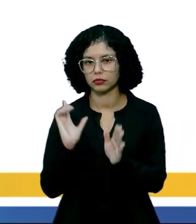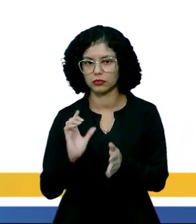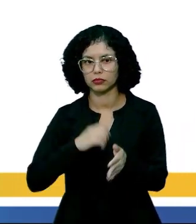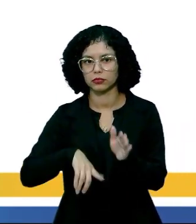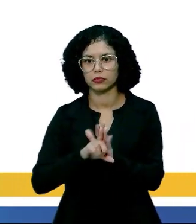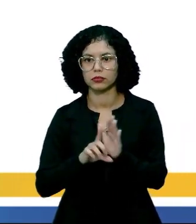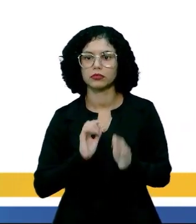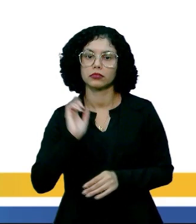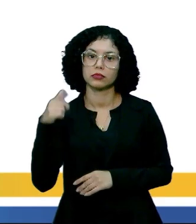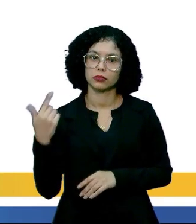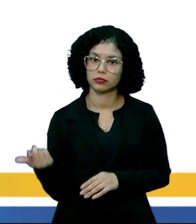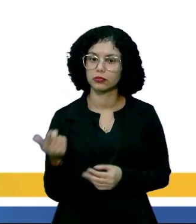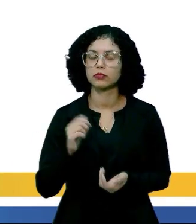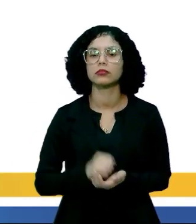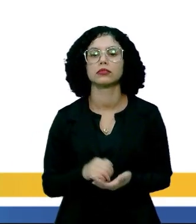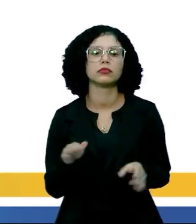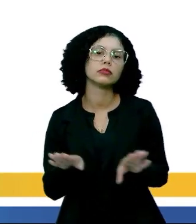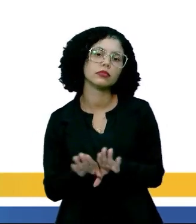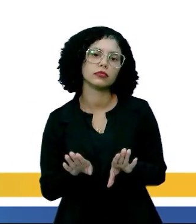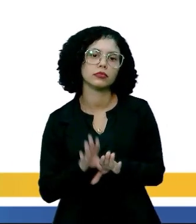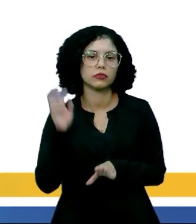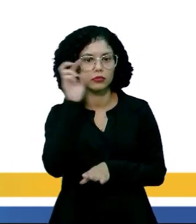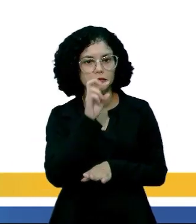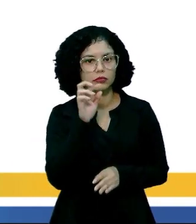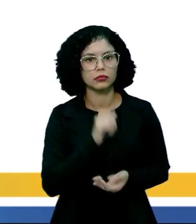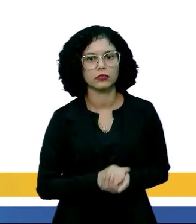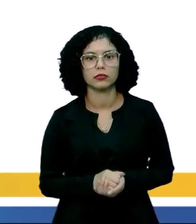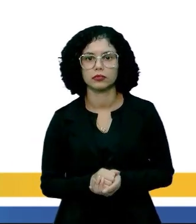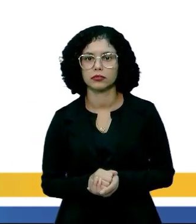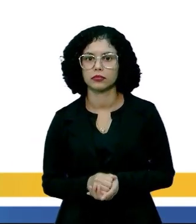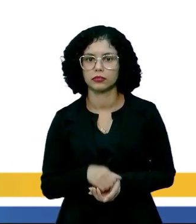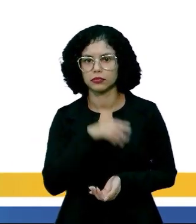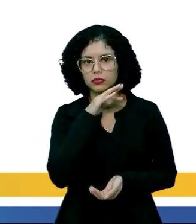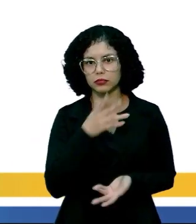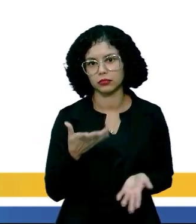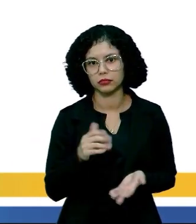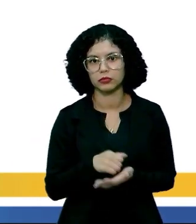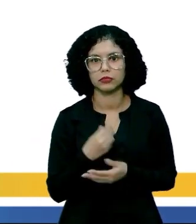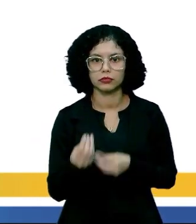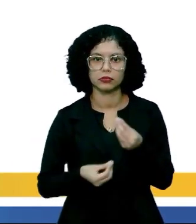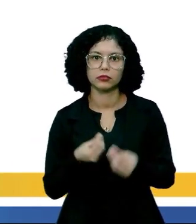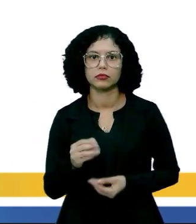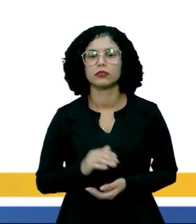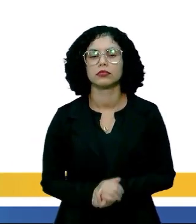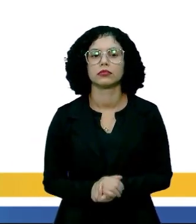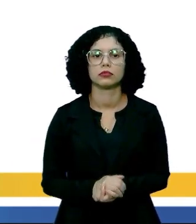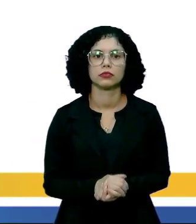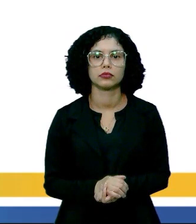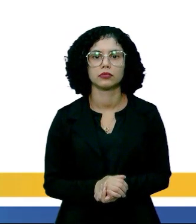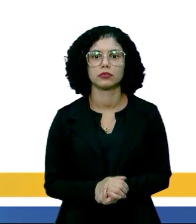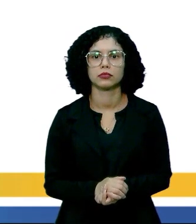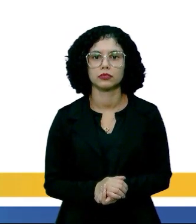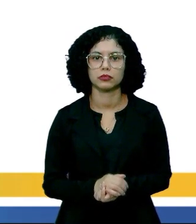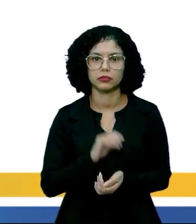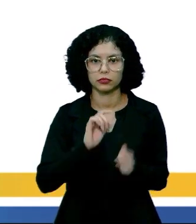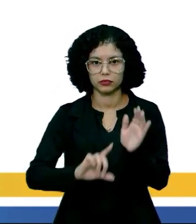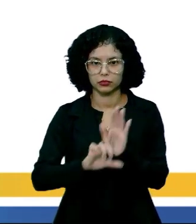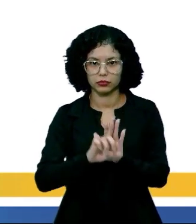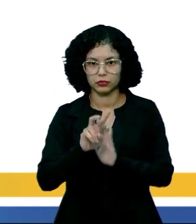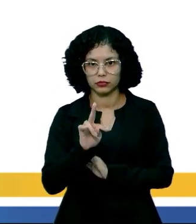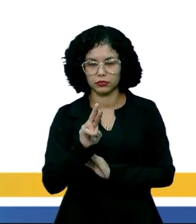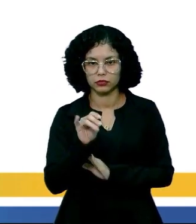dessa lei, uma outra, que também, se a gente for analisar, é quase que inútil, né? Como essa, era a Lei do Ventre Livre,